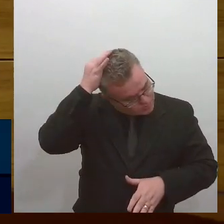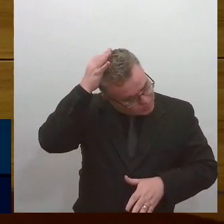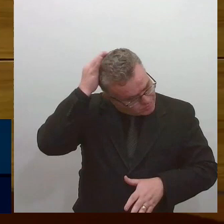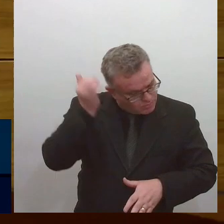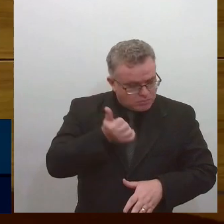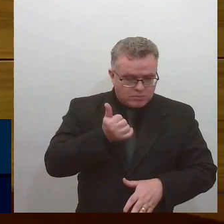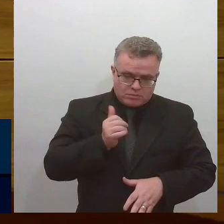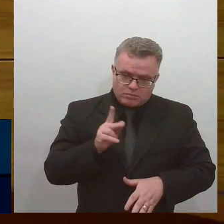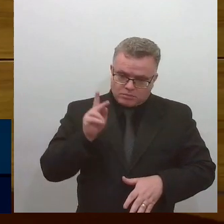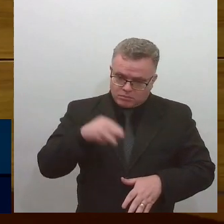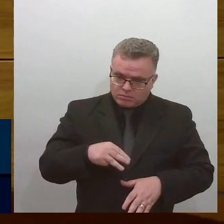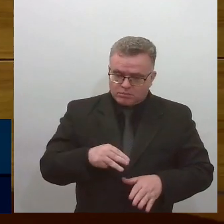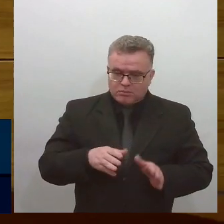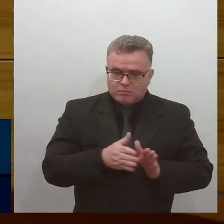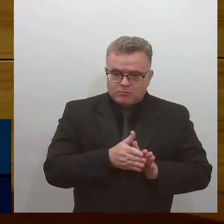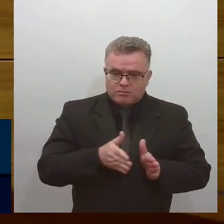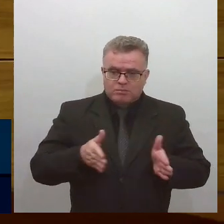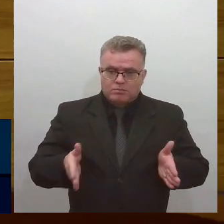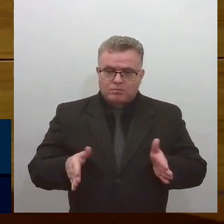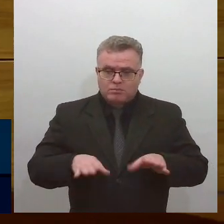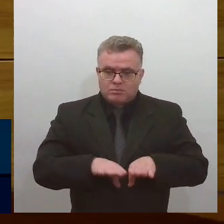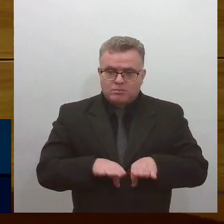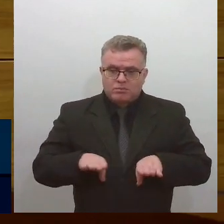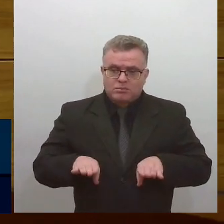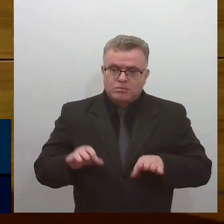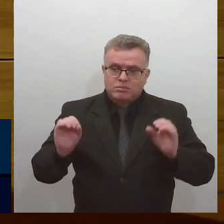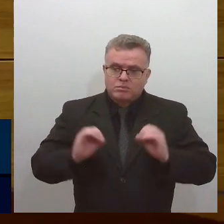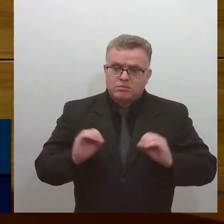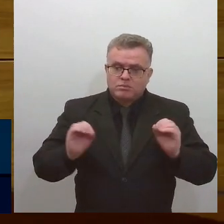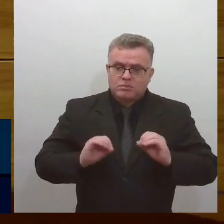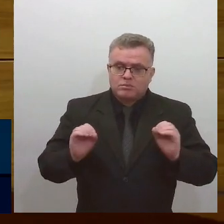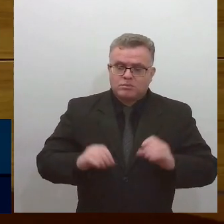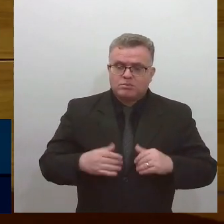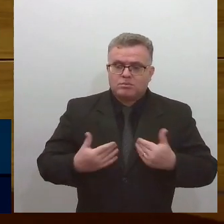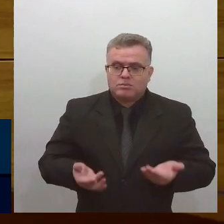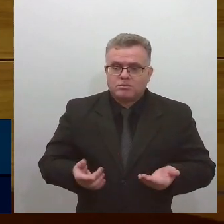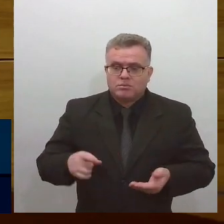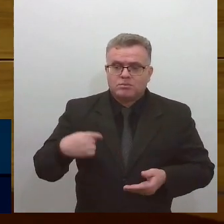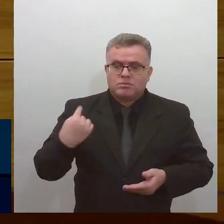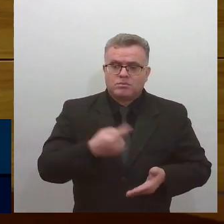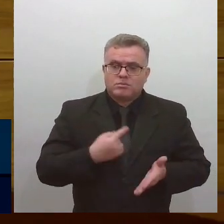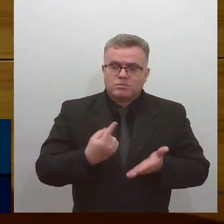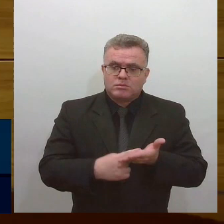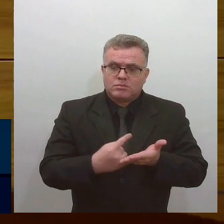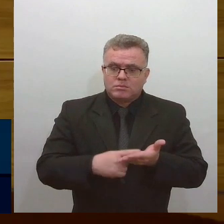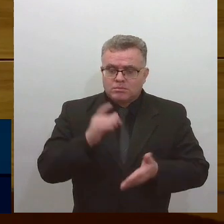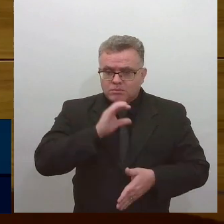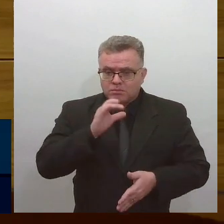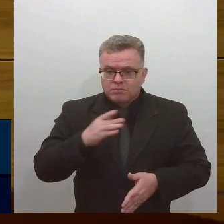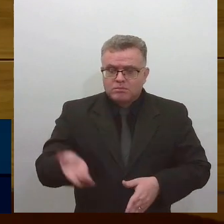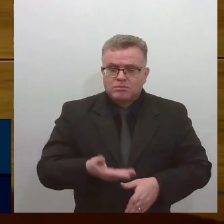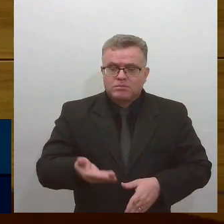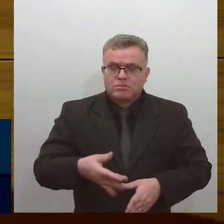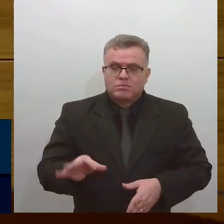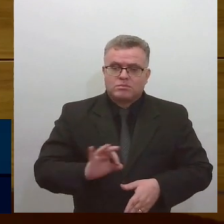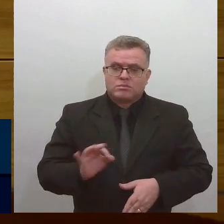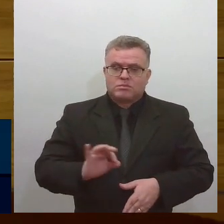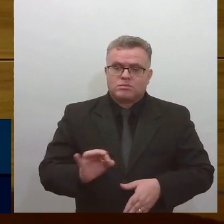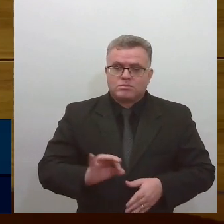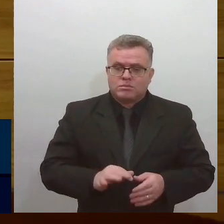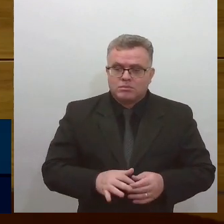duplicada onde não existe nada não é algo que a gente faça assim de um dia pro outro então a gente tá fazendo